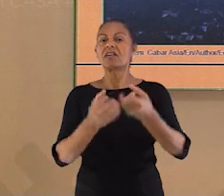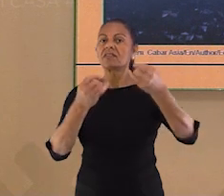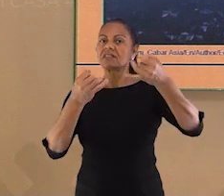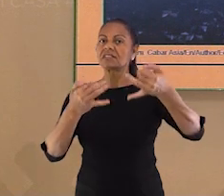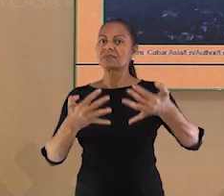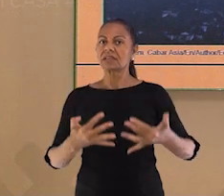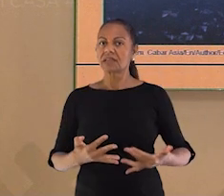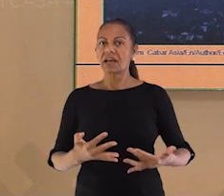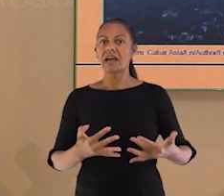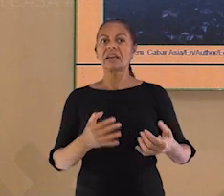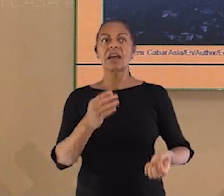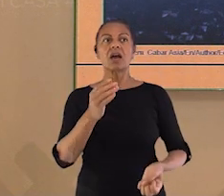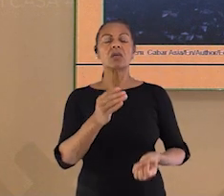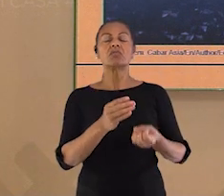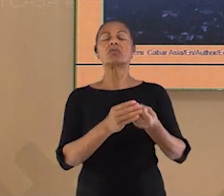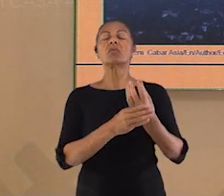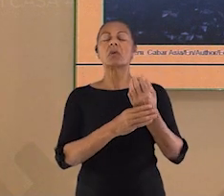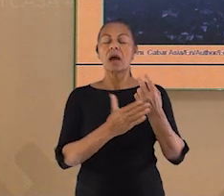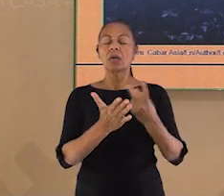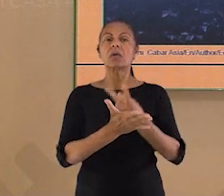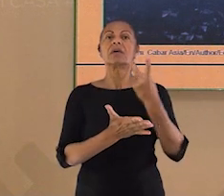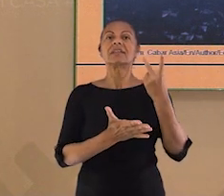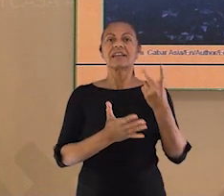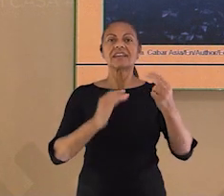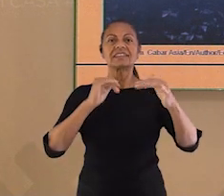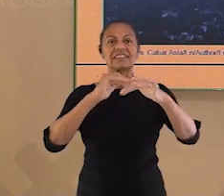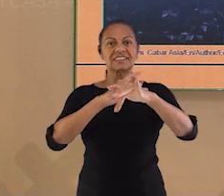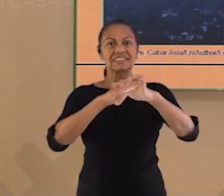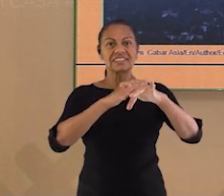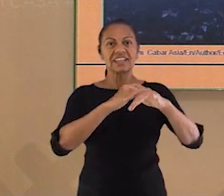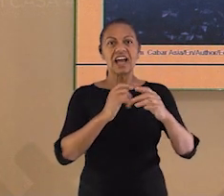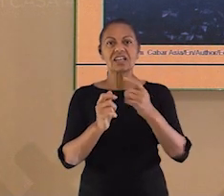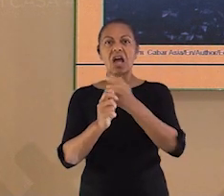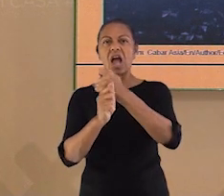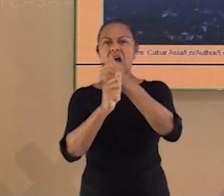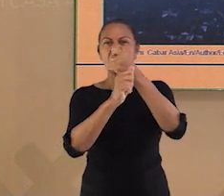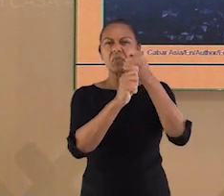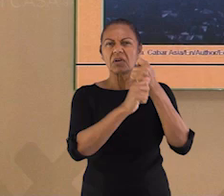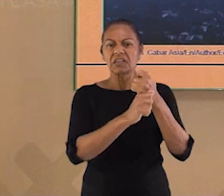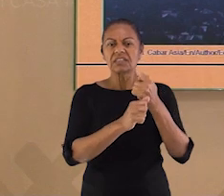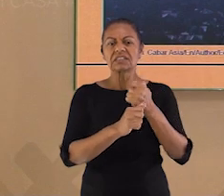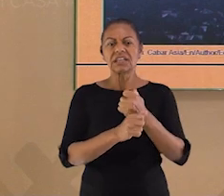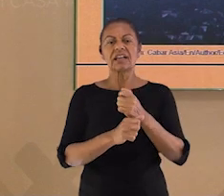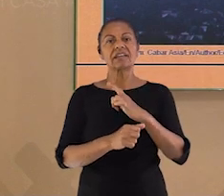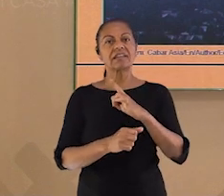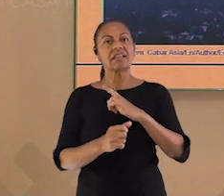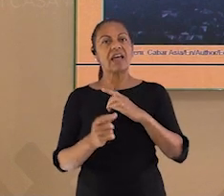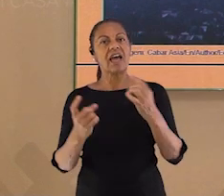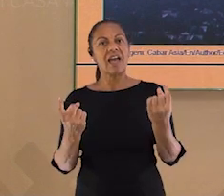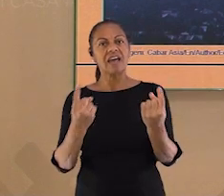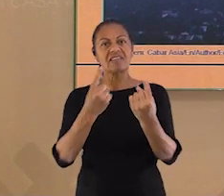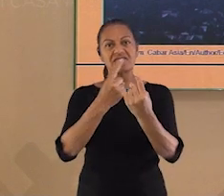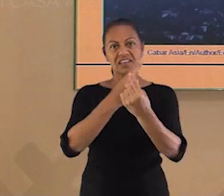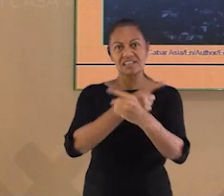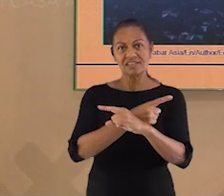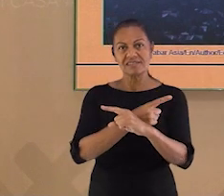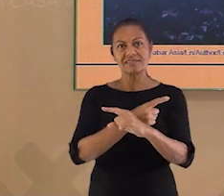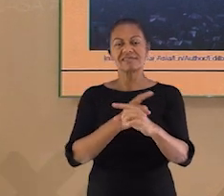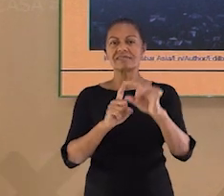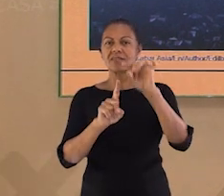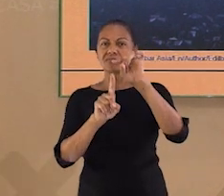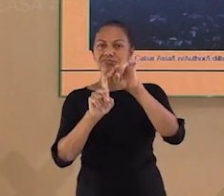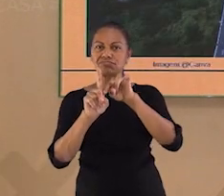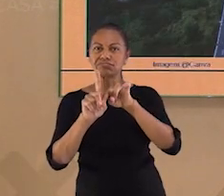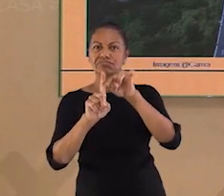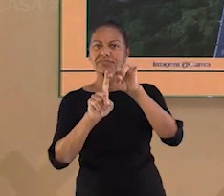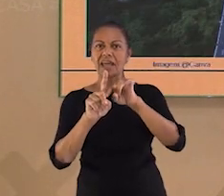que são muito comuns em cidades urbanizadas, onde há a inversão térmica e as ilhas de calor.